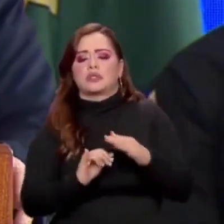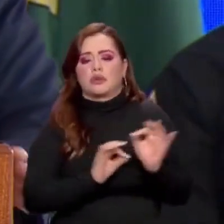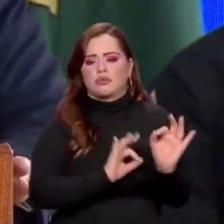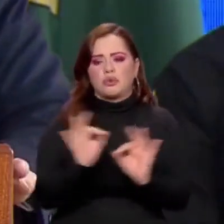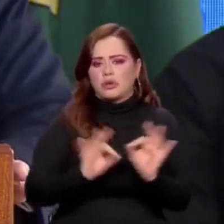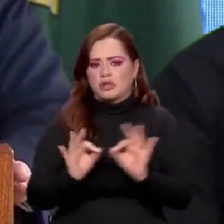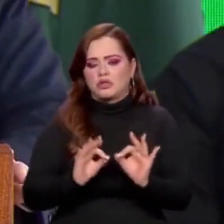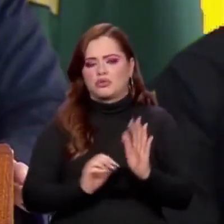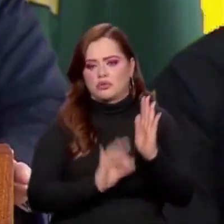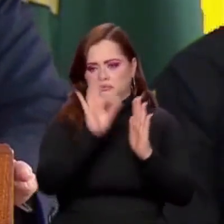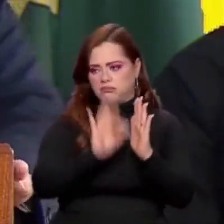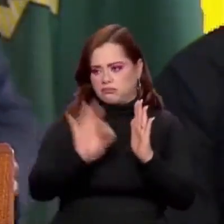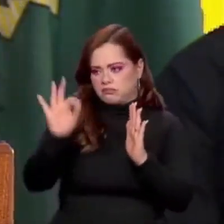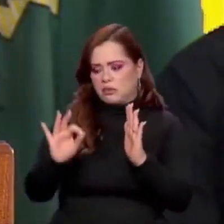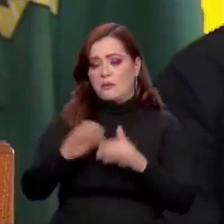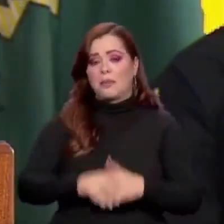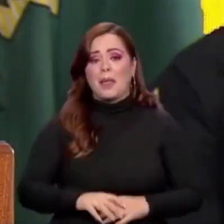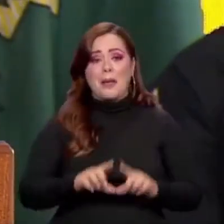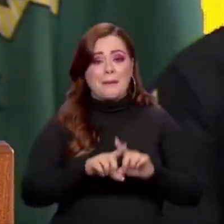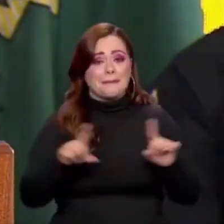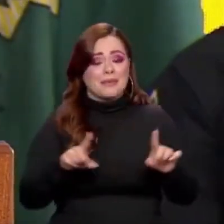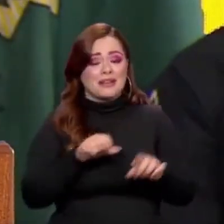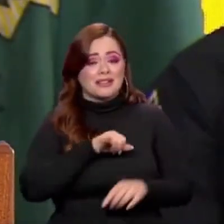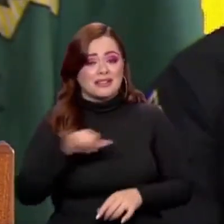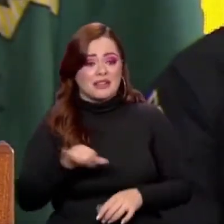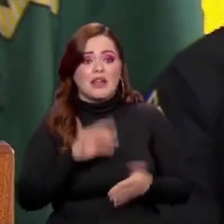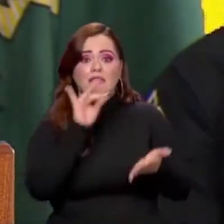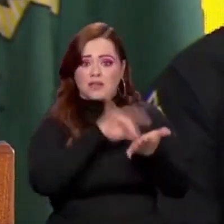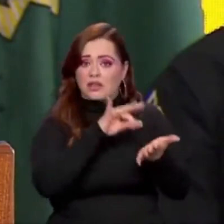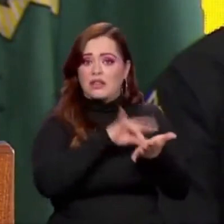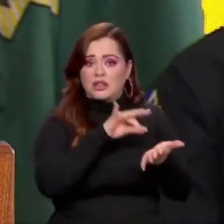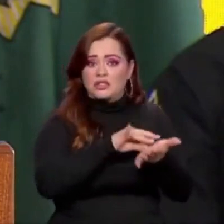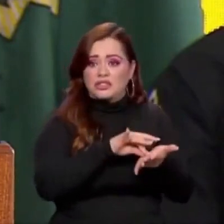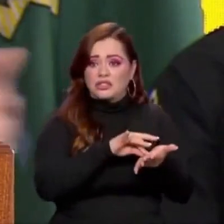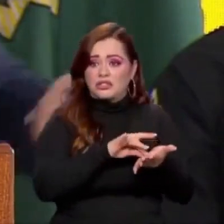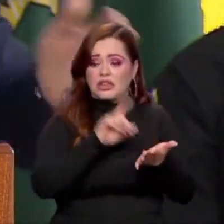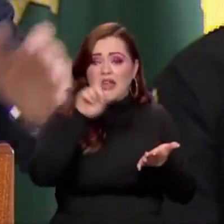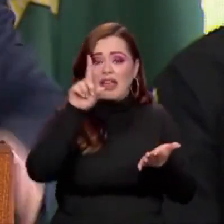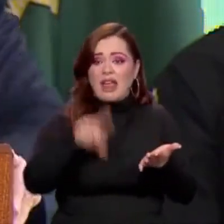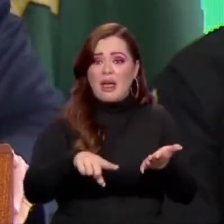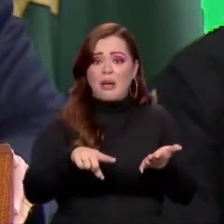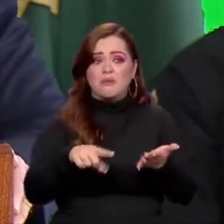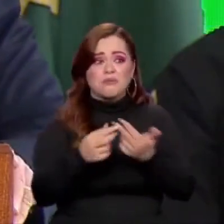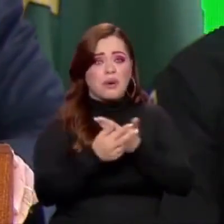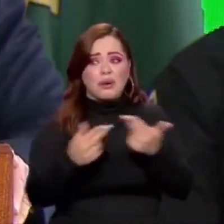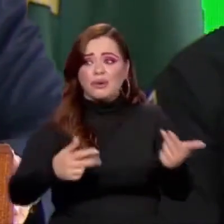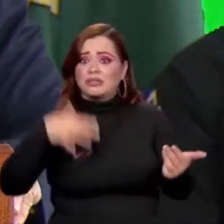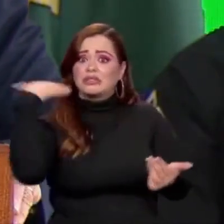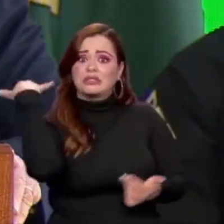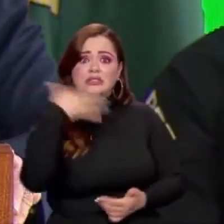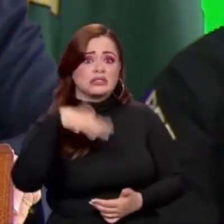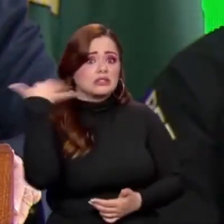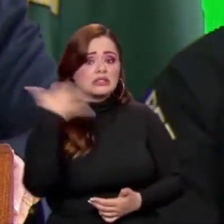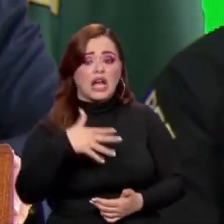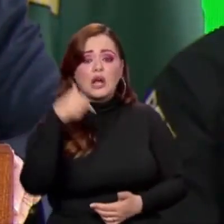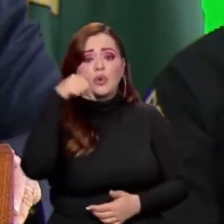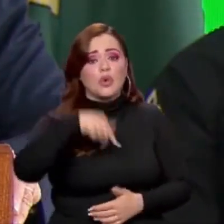daqueles dados. Mas se ele for de verdade, é uma coisa extremamente grave que acontece nesse